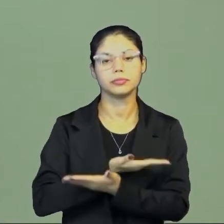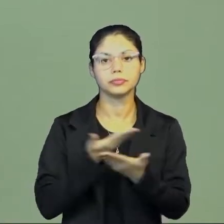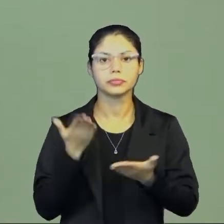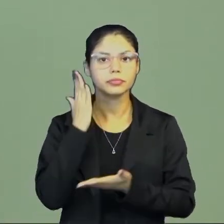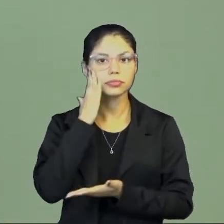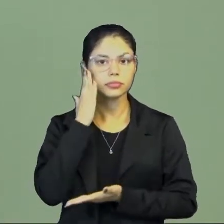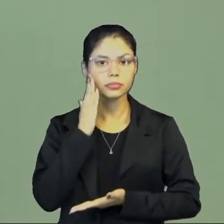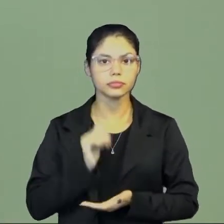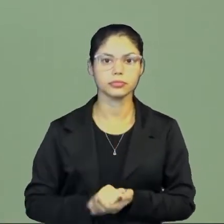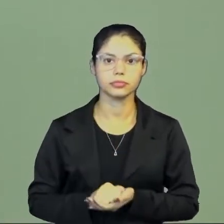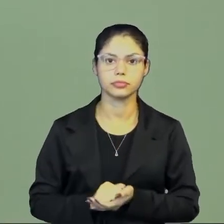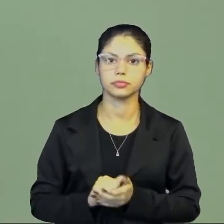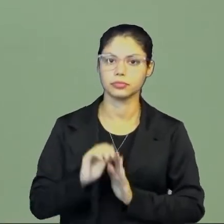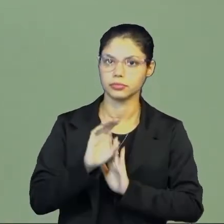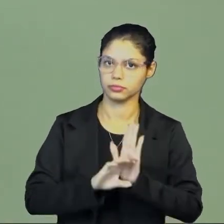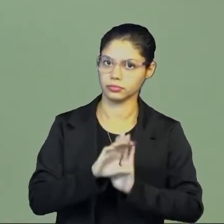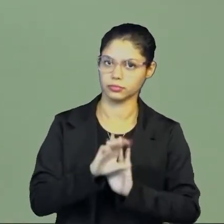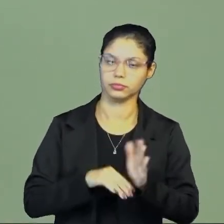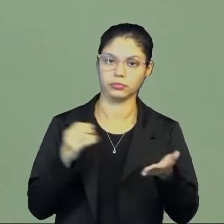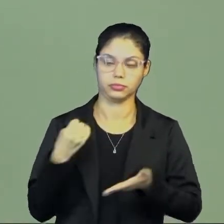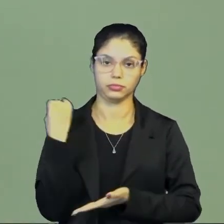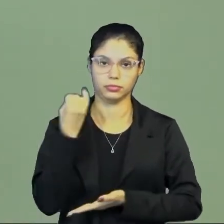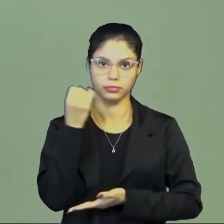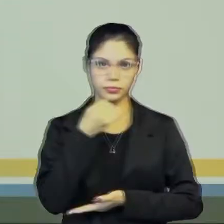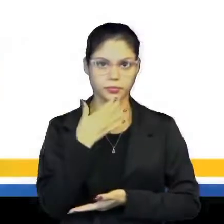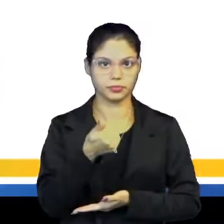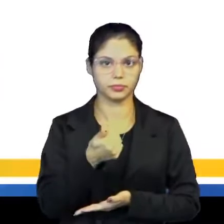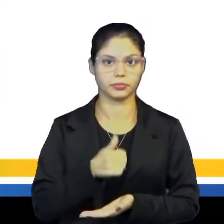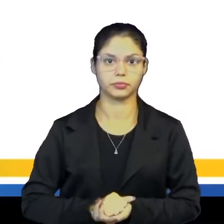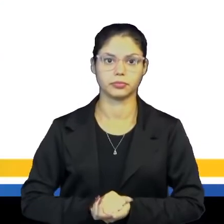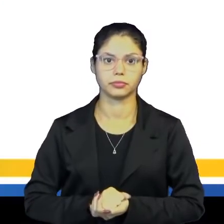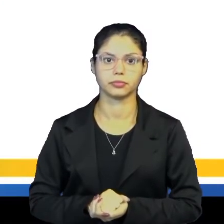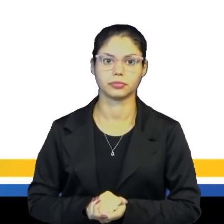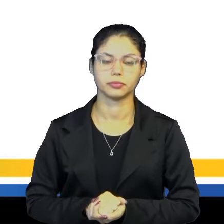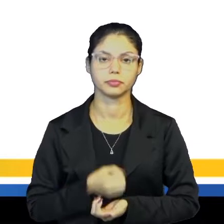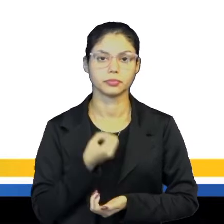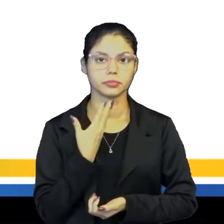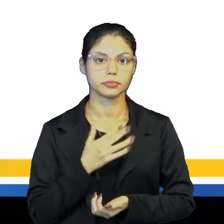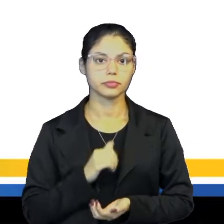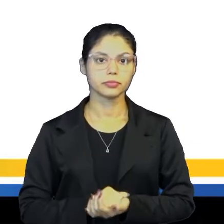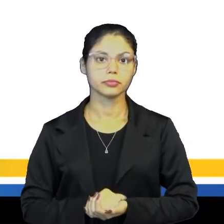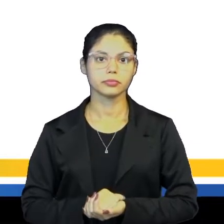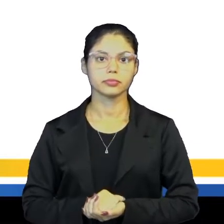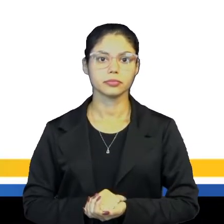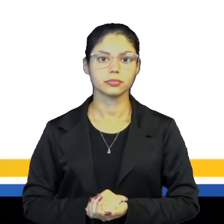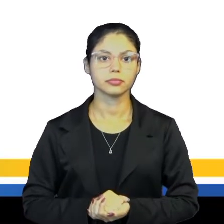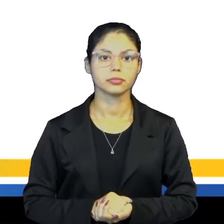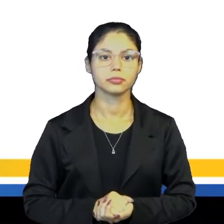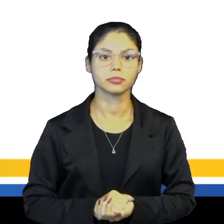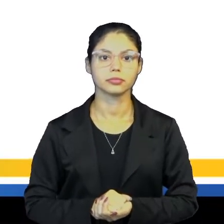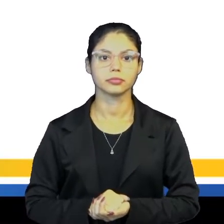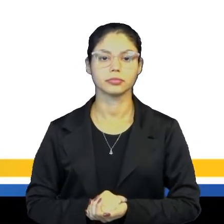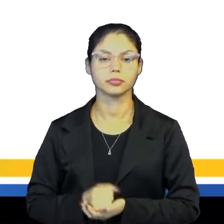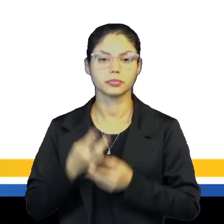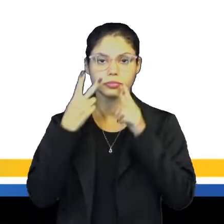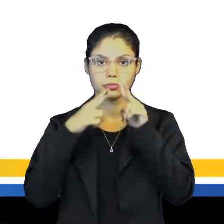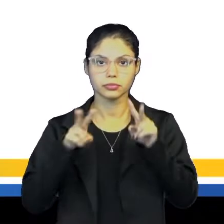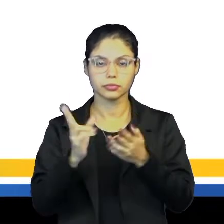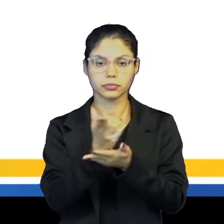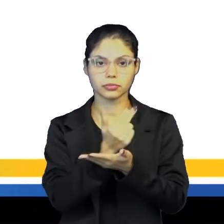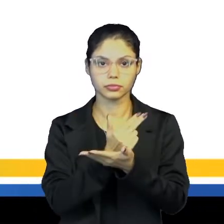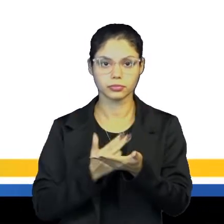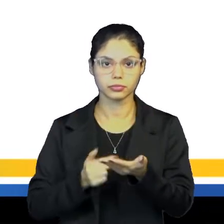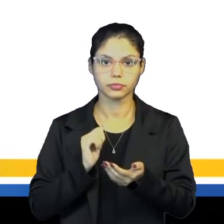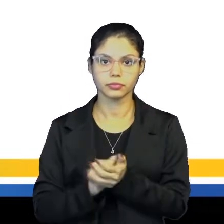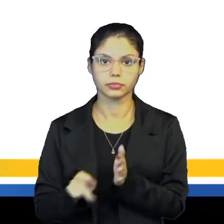vocês entenderem essas concepções específicas, tudo bem? Bom, a área da arte visual